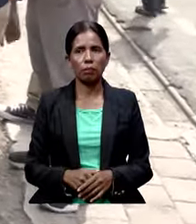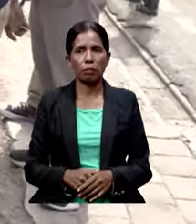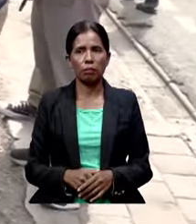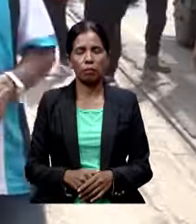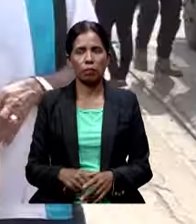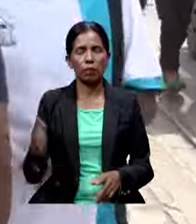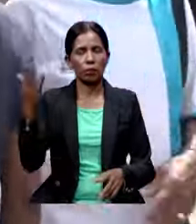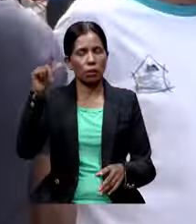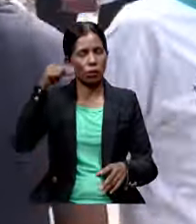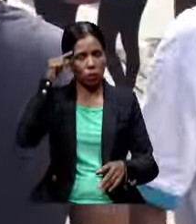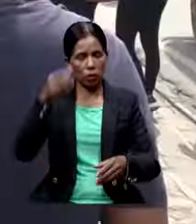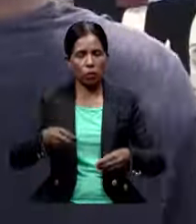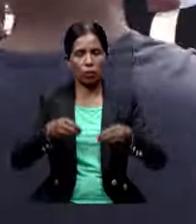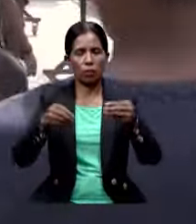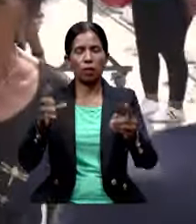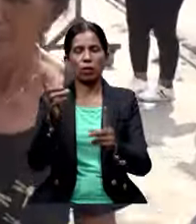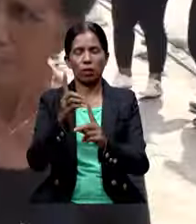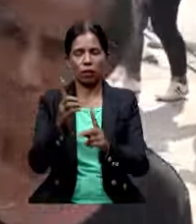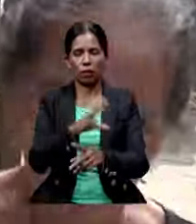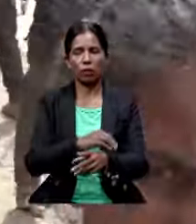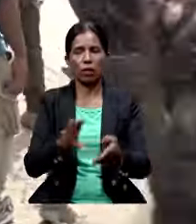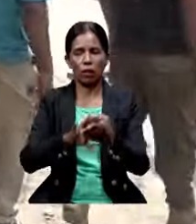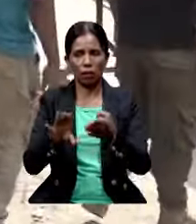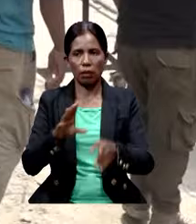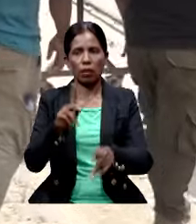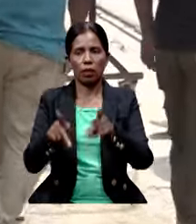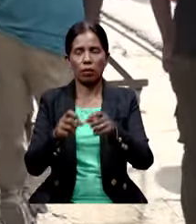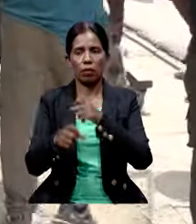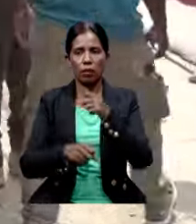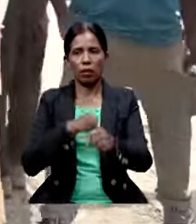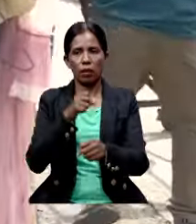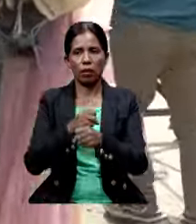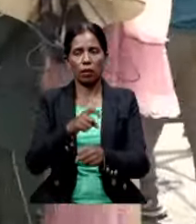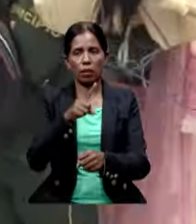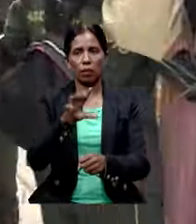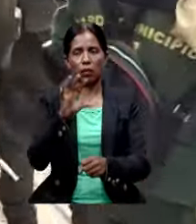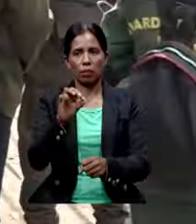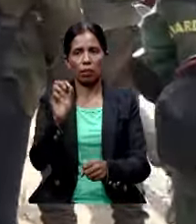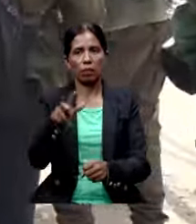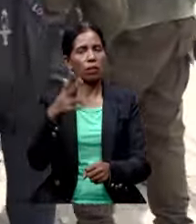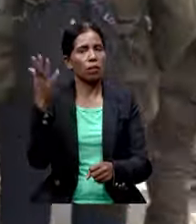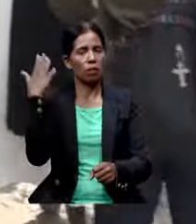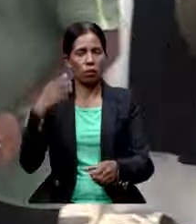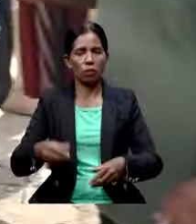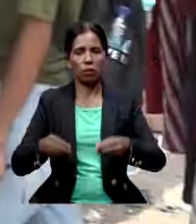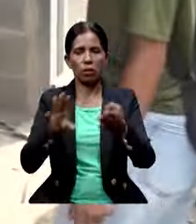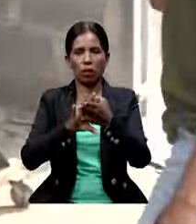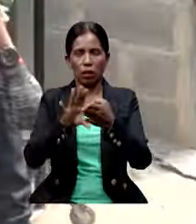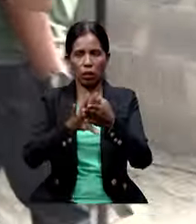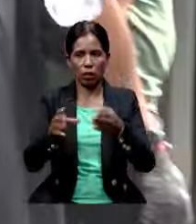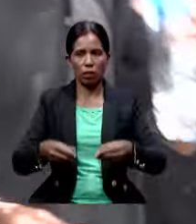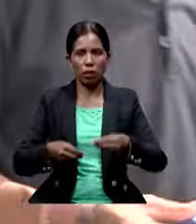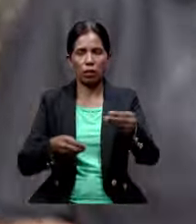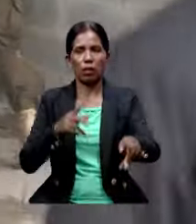Antes ne governo fona compensação ba negociante hirakne i hatin rihun rua sanulo resingualo liuba no fomos carta notificação